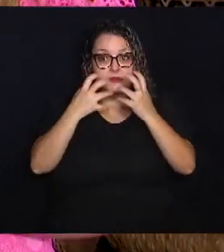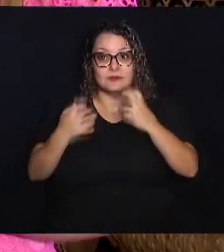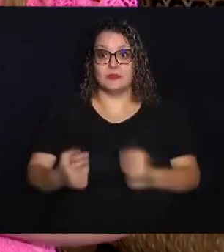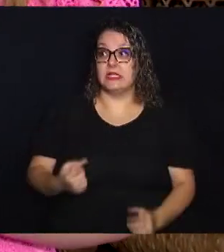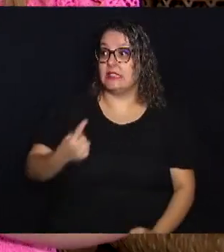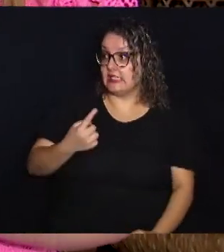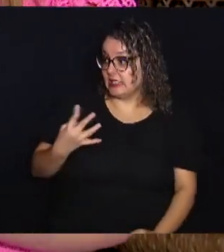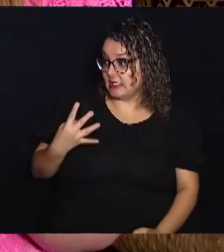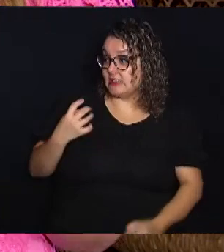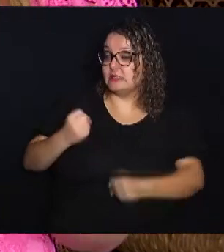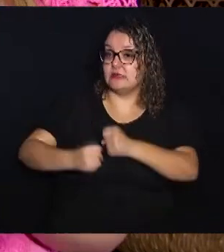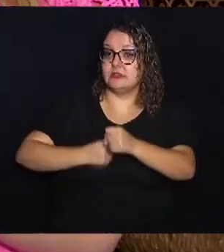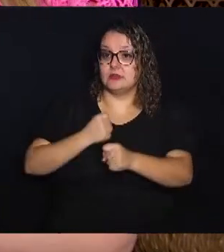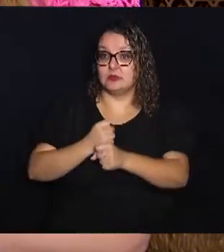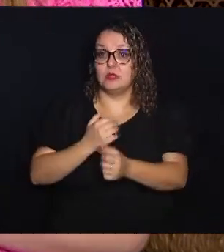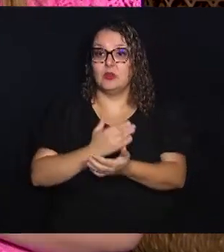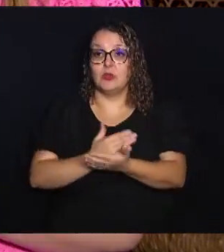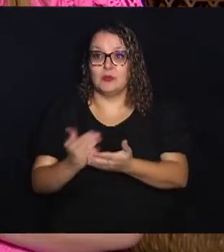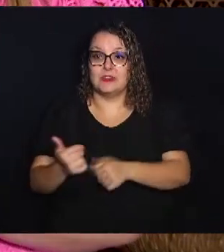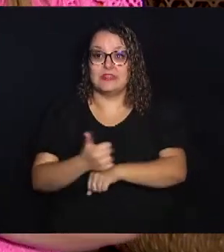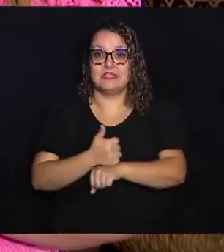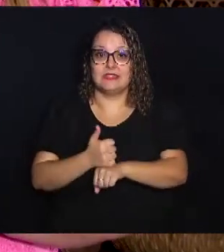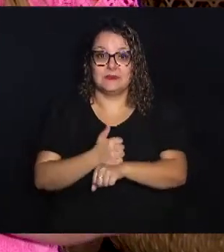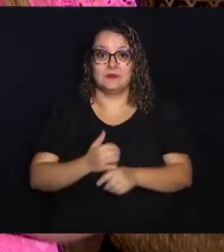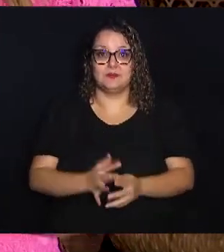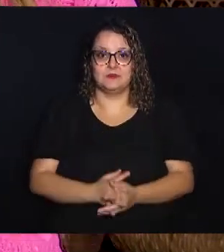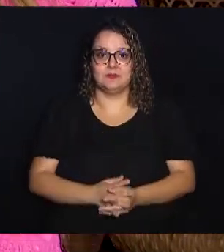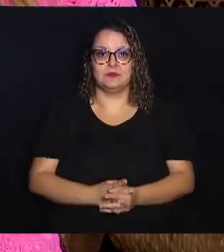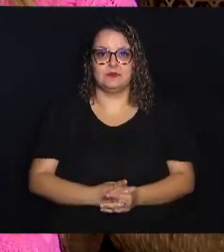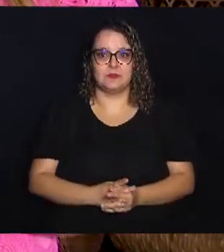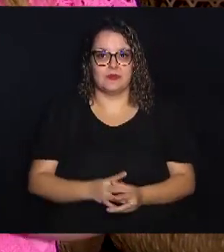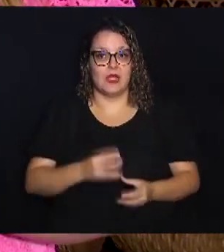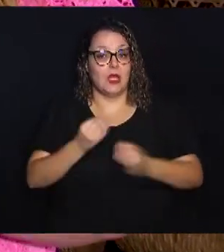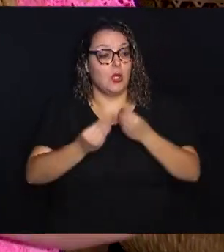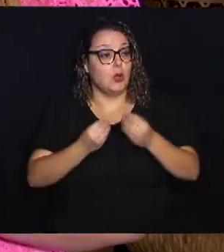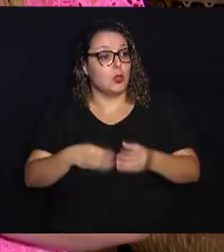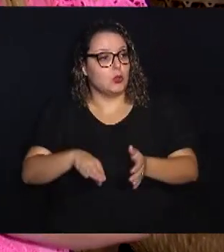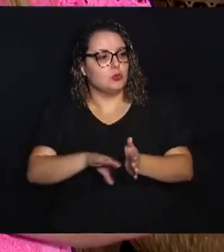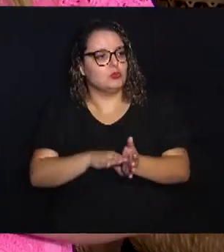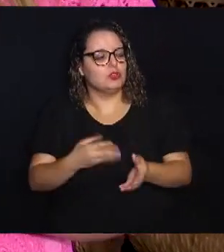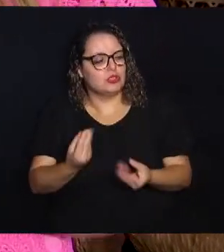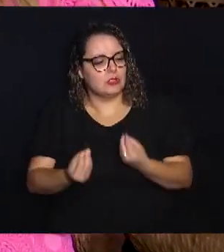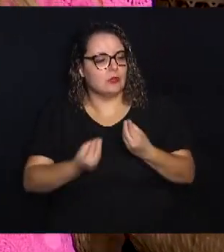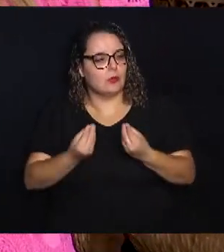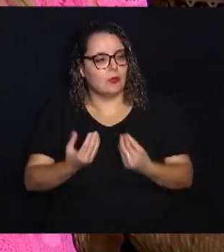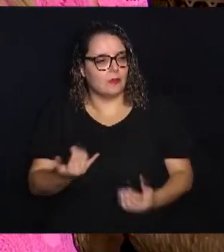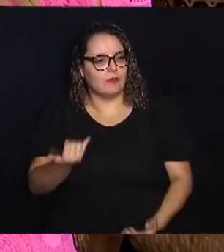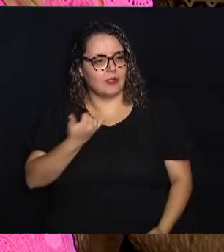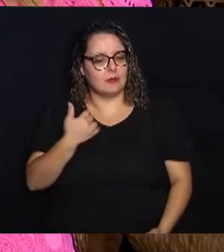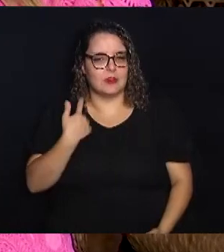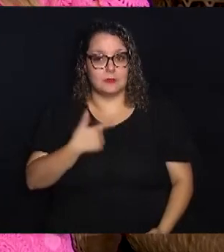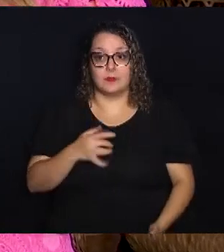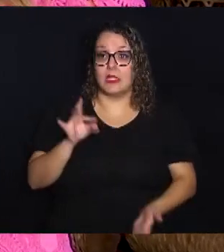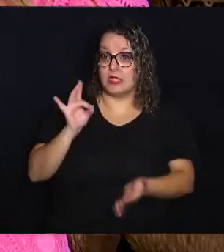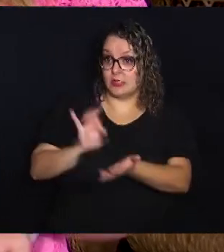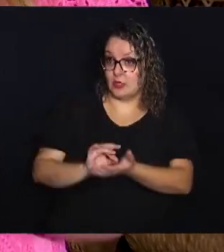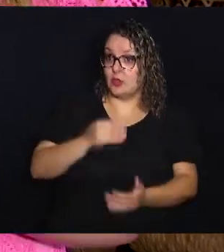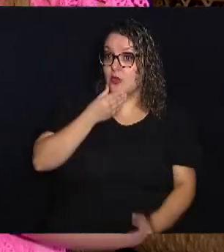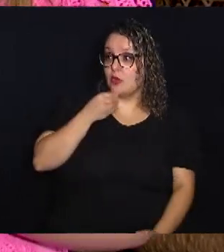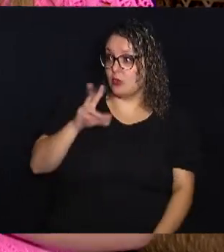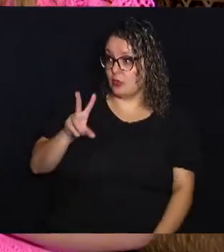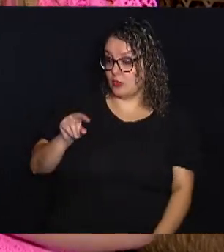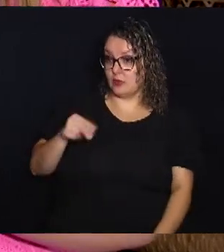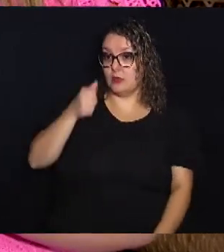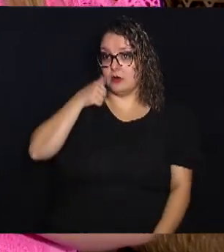Há 14 anos eu iniciei essa profissão. Como você chegou nela? Conta pra gente. Na verdade, foi meus avós que